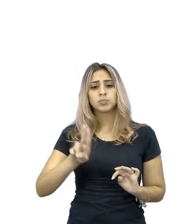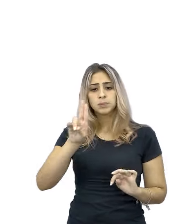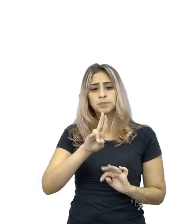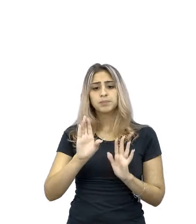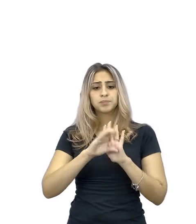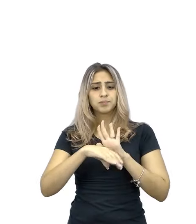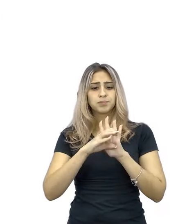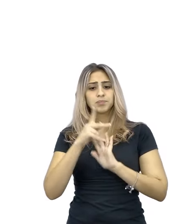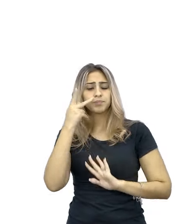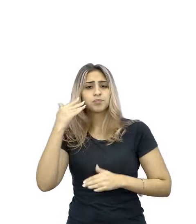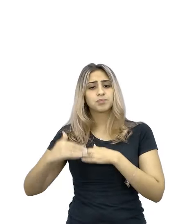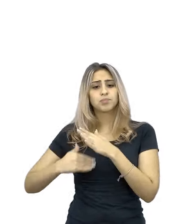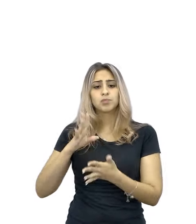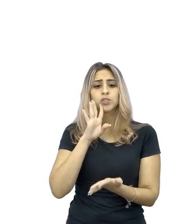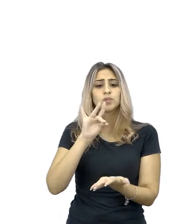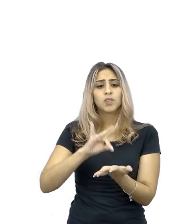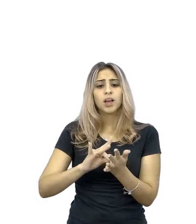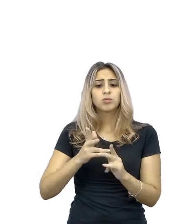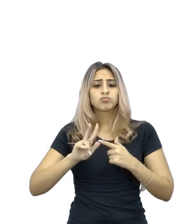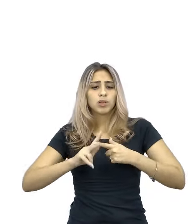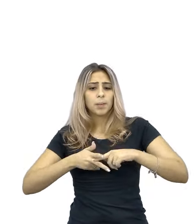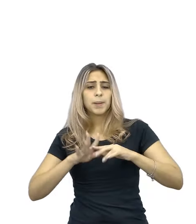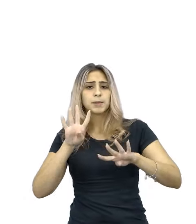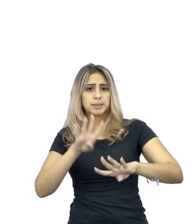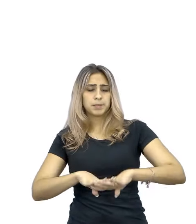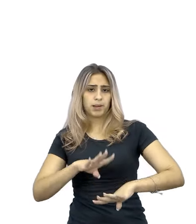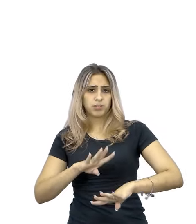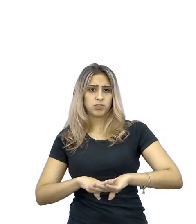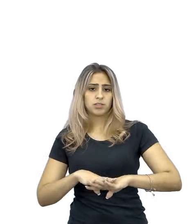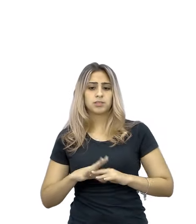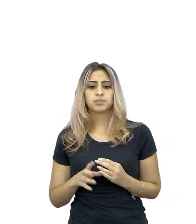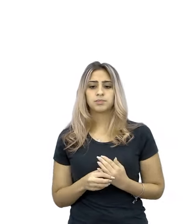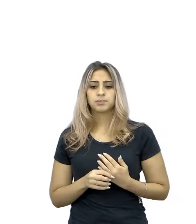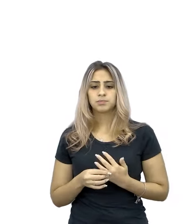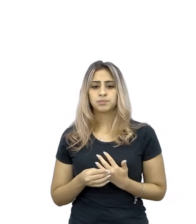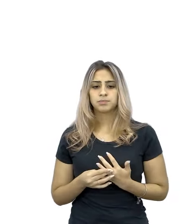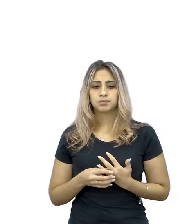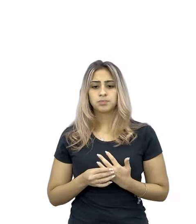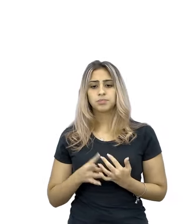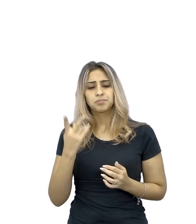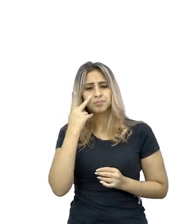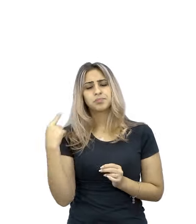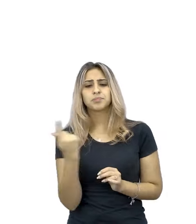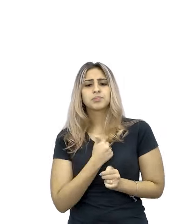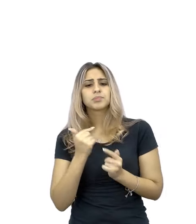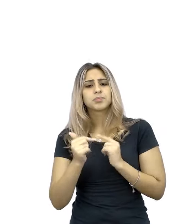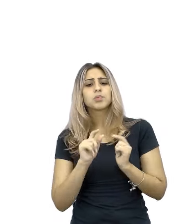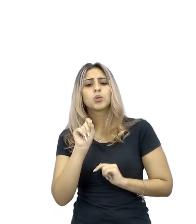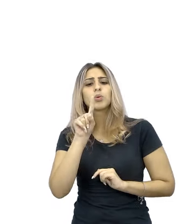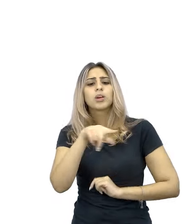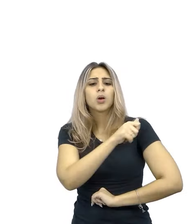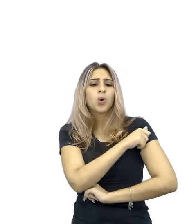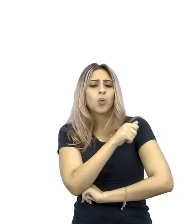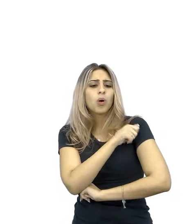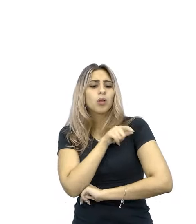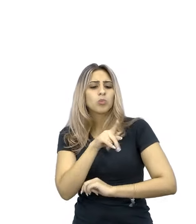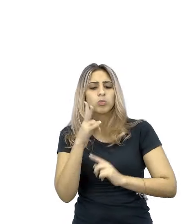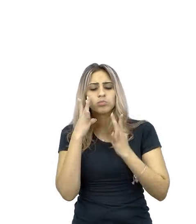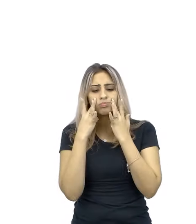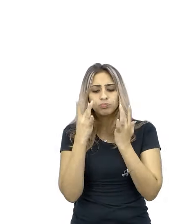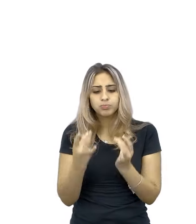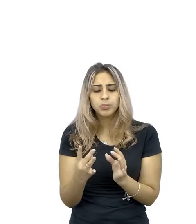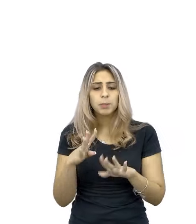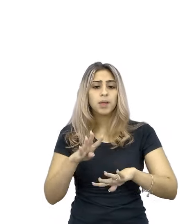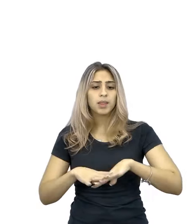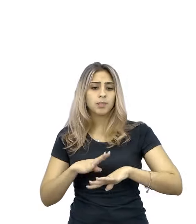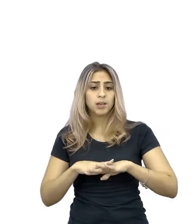conceitos, procedimentos, fatos, ferramentas matemáticas. Para a gente trabalhar, o que é um aluno letrado matematicamente? O